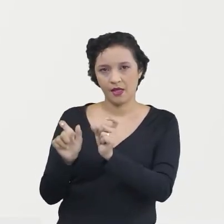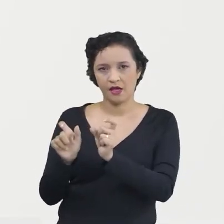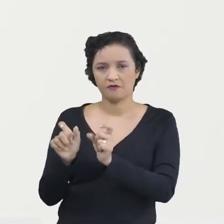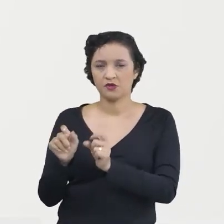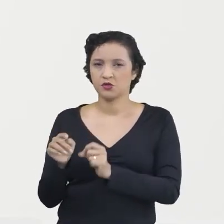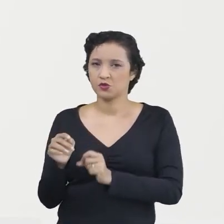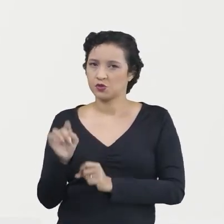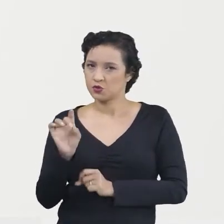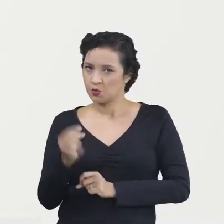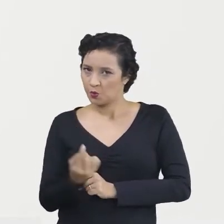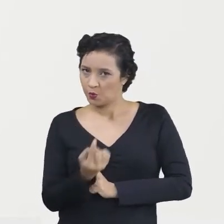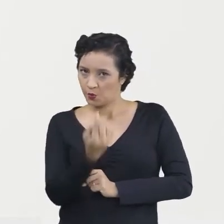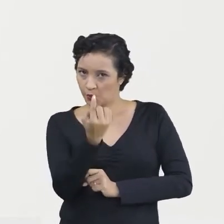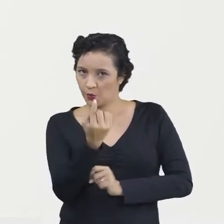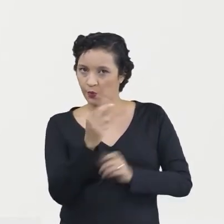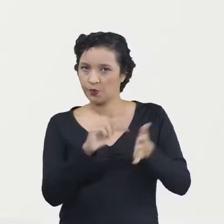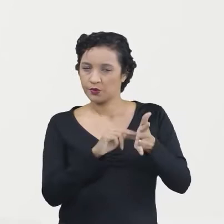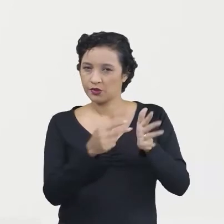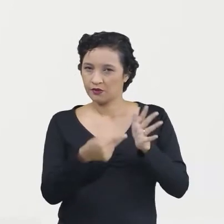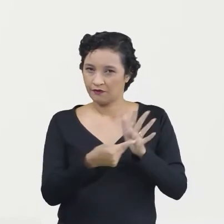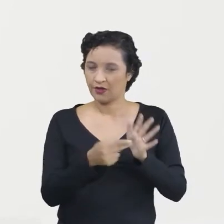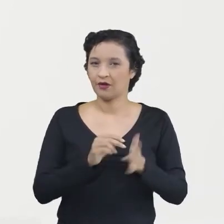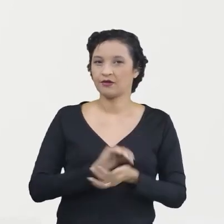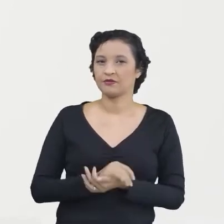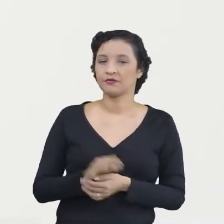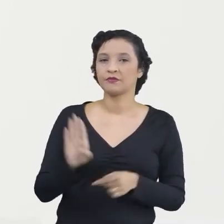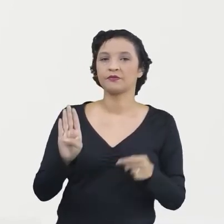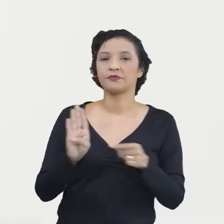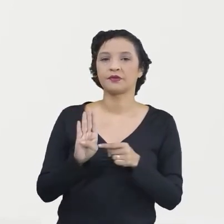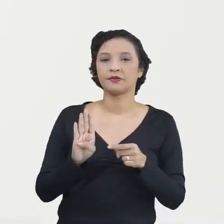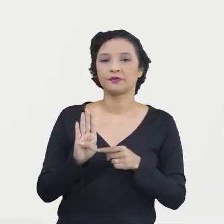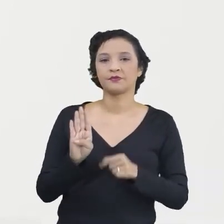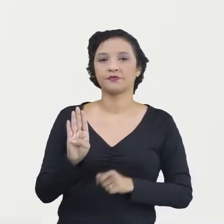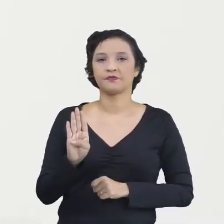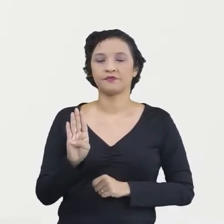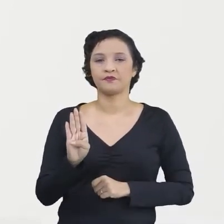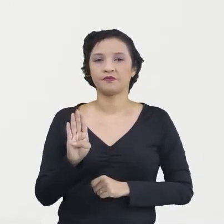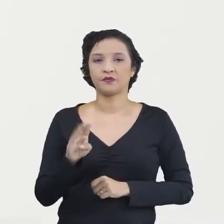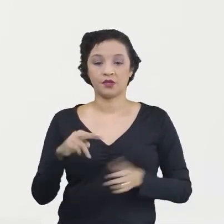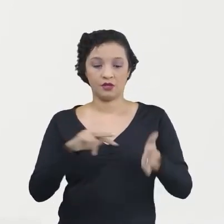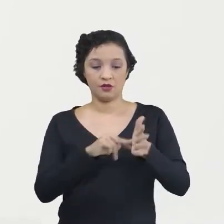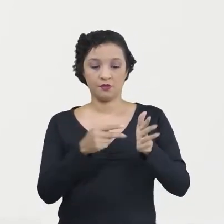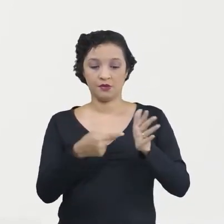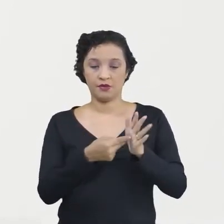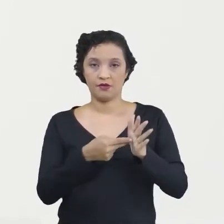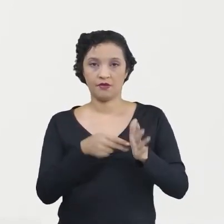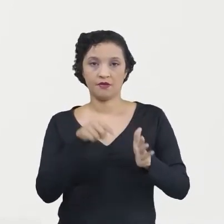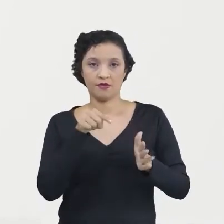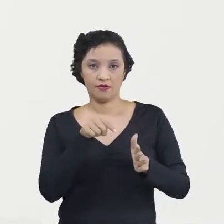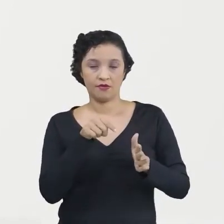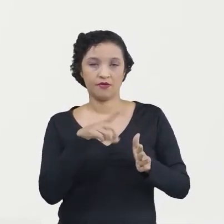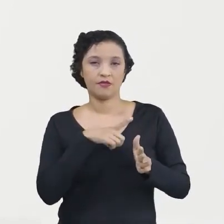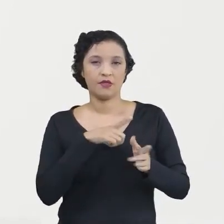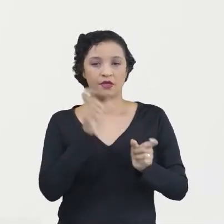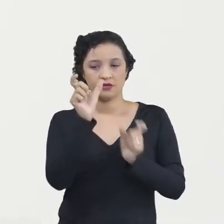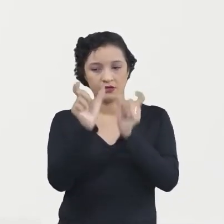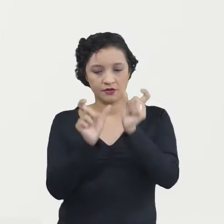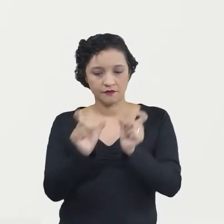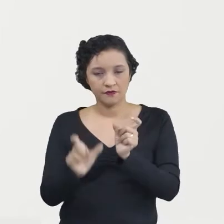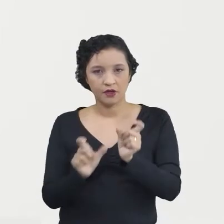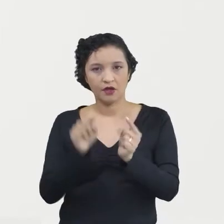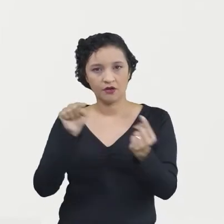sentido? Atribui às palavras significados claros, precisos e objetivos?